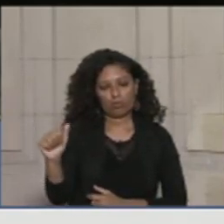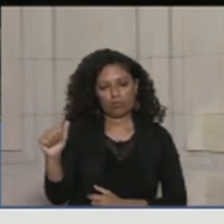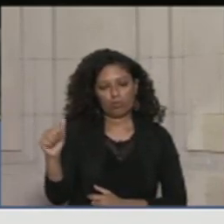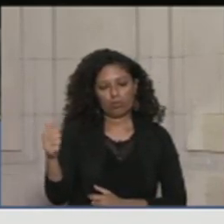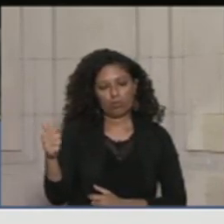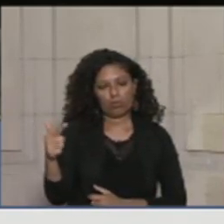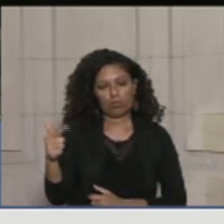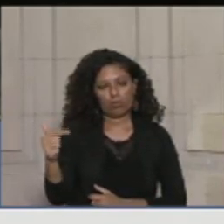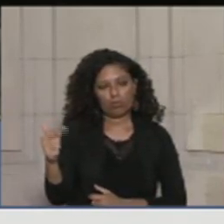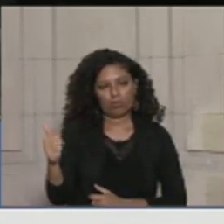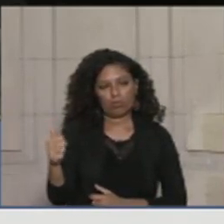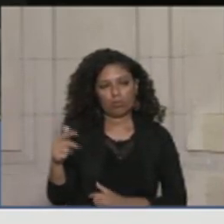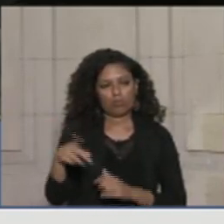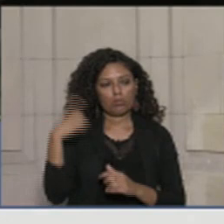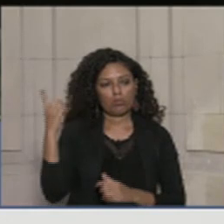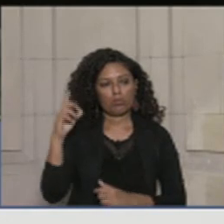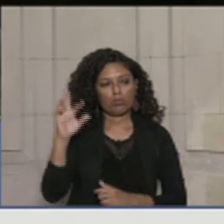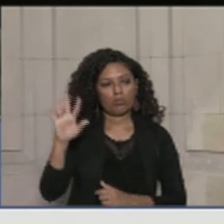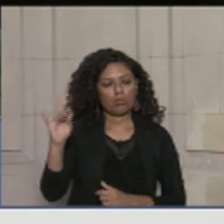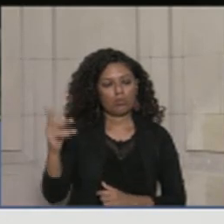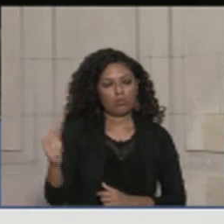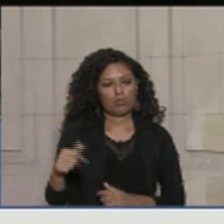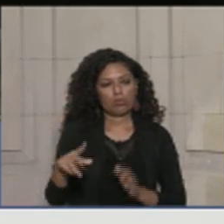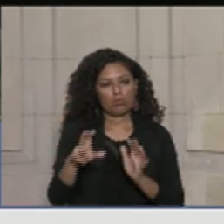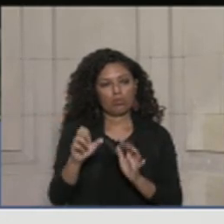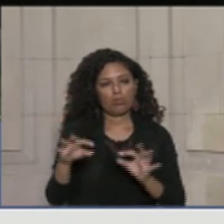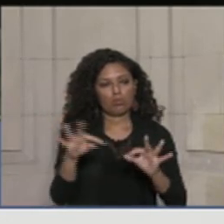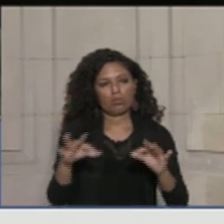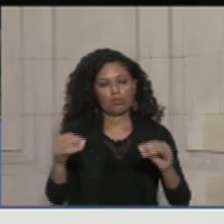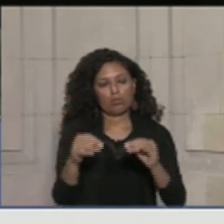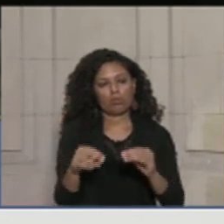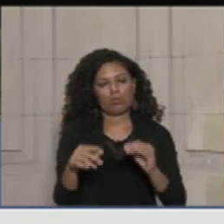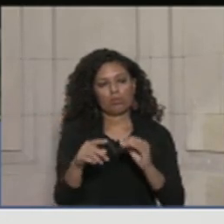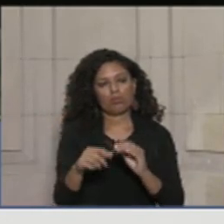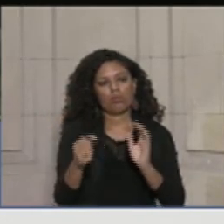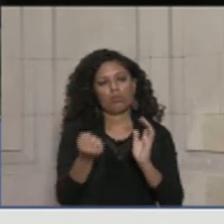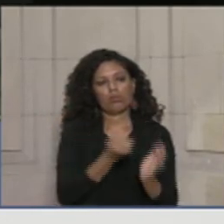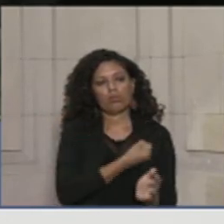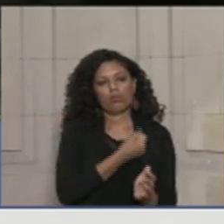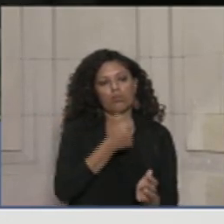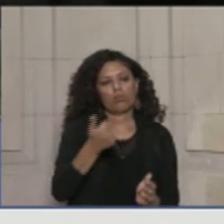1506-A/2012, de autoria da deputada Lucinha. Veto total ao projeto de lei número